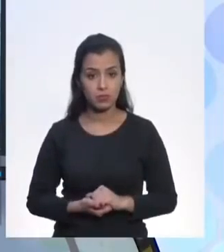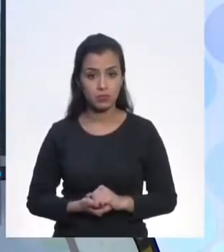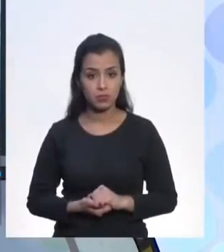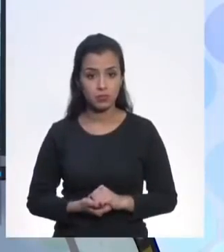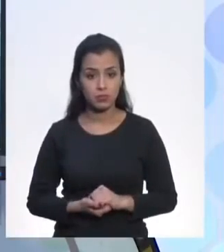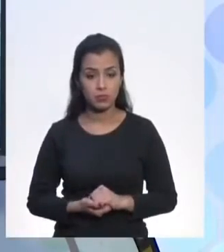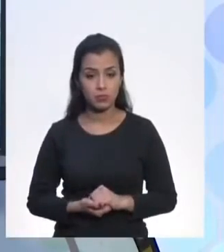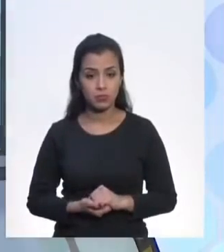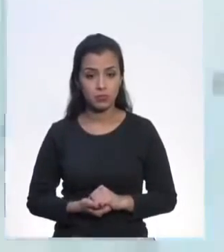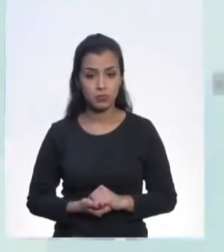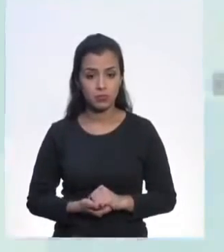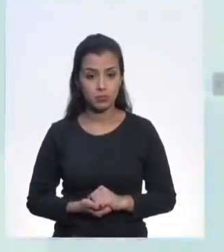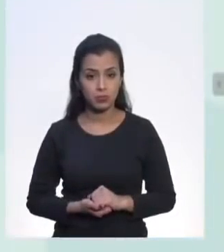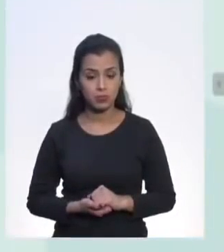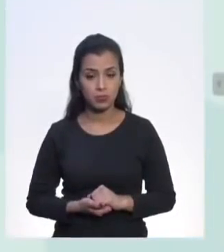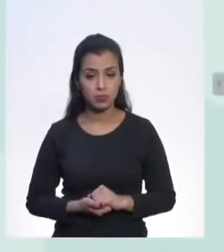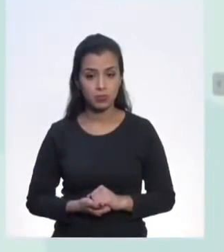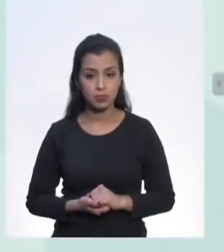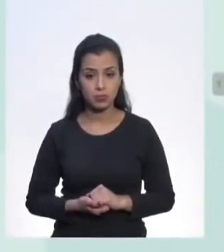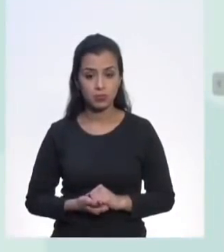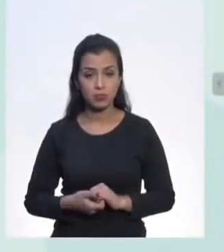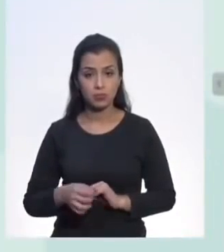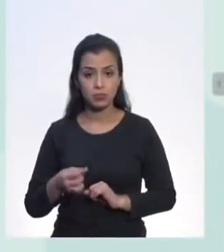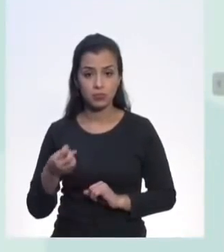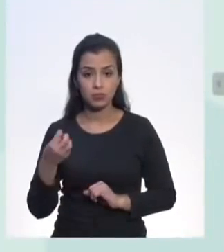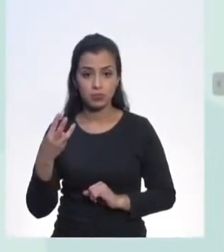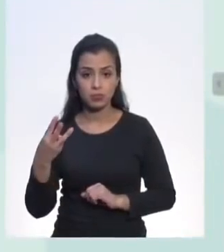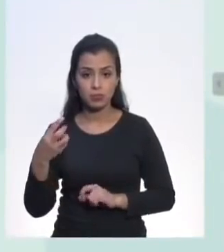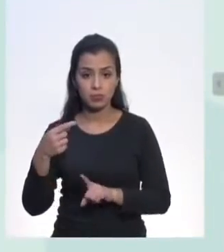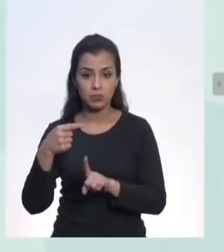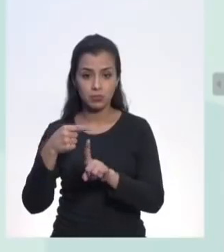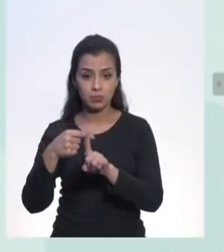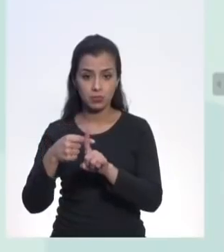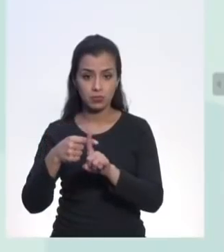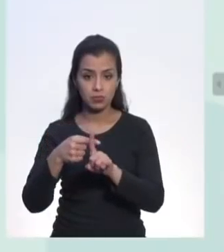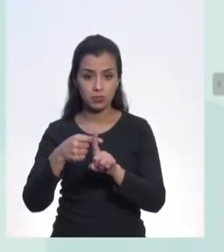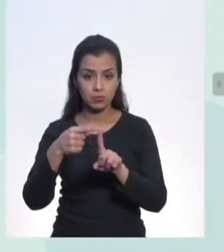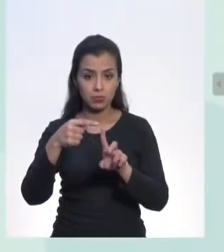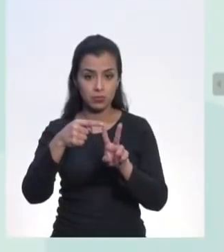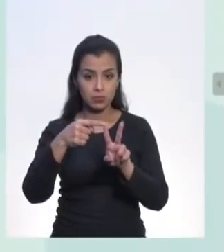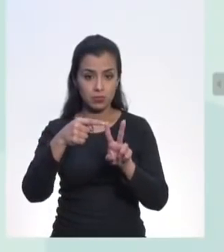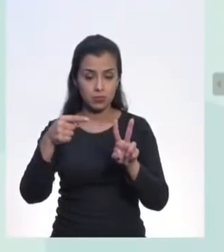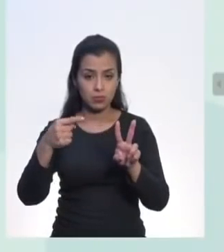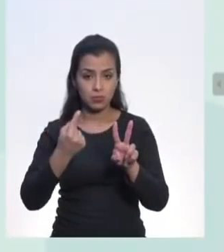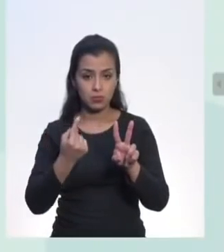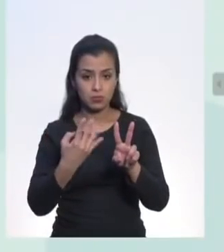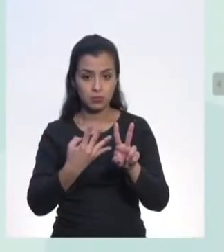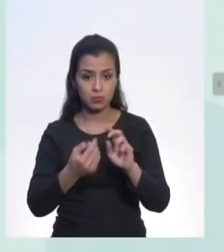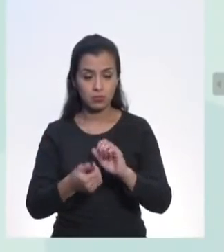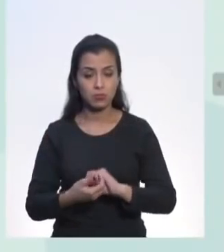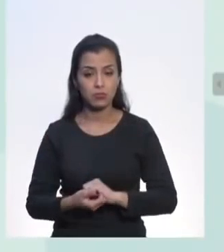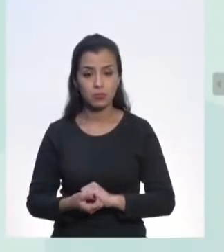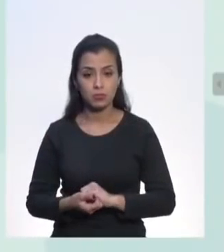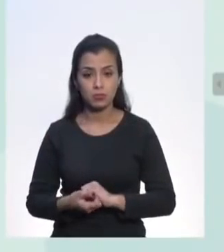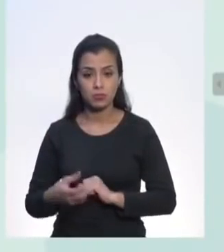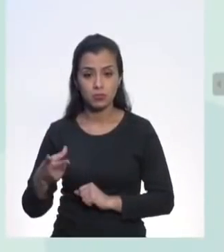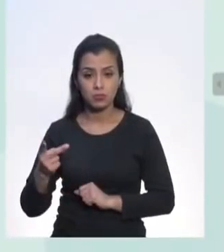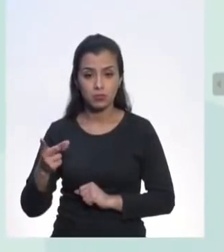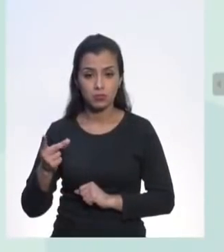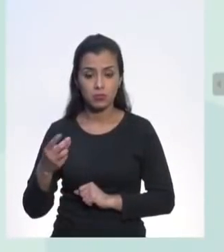duas raízes. Uma com o sinal de mais e a outra com o sinal